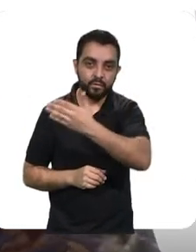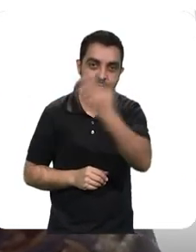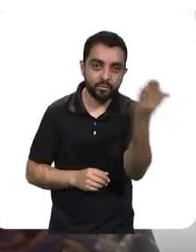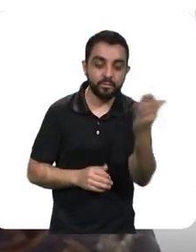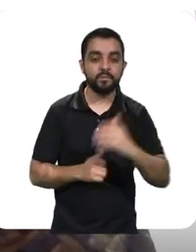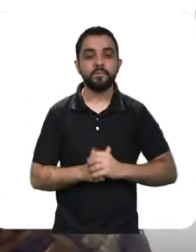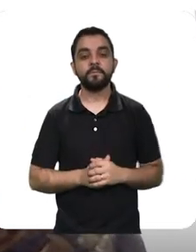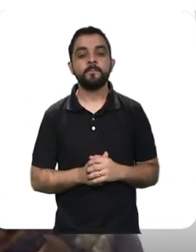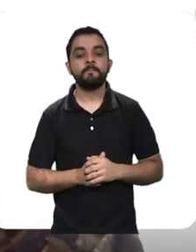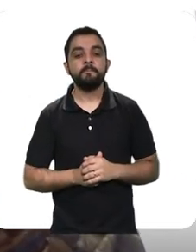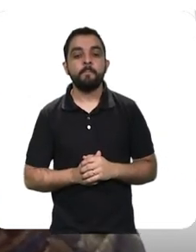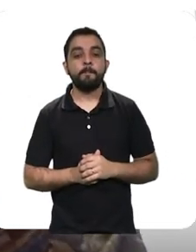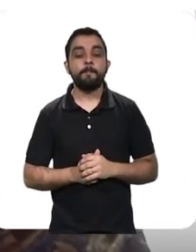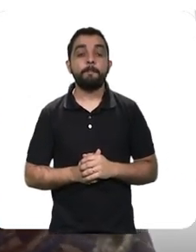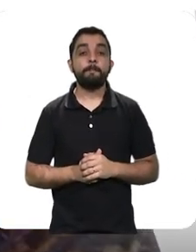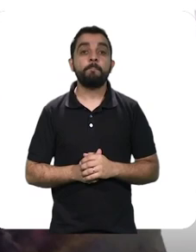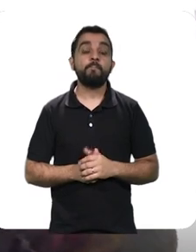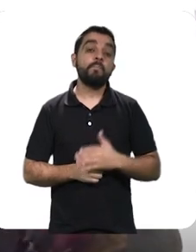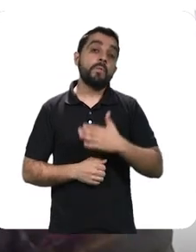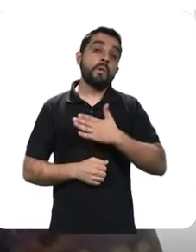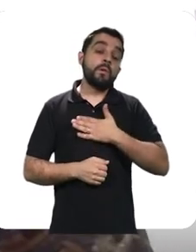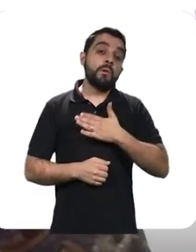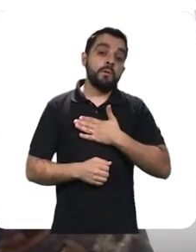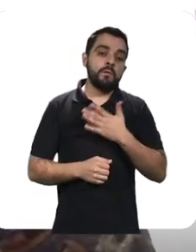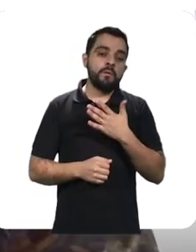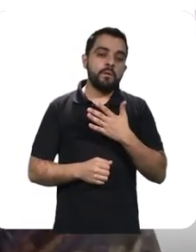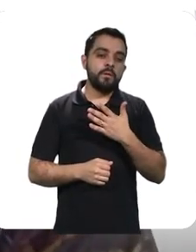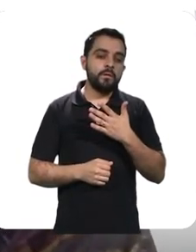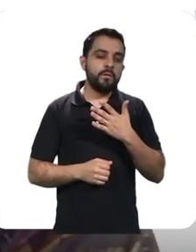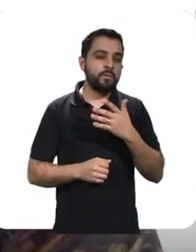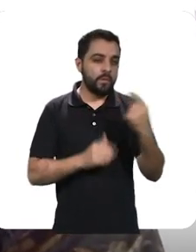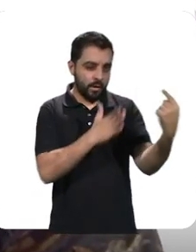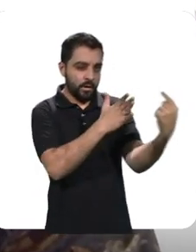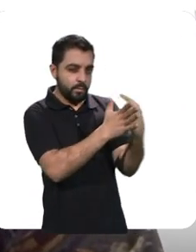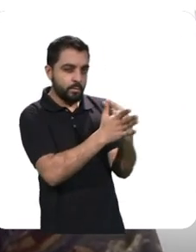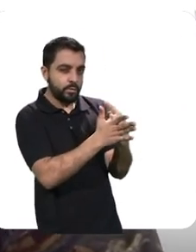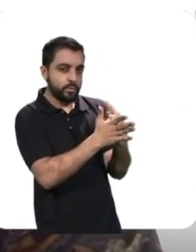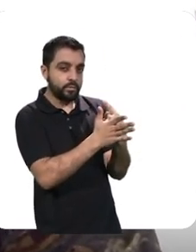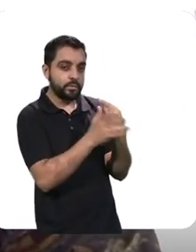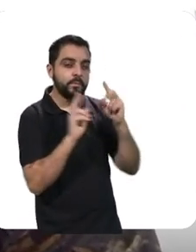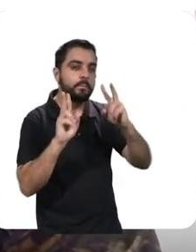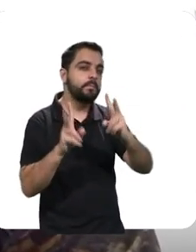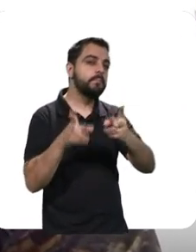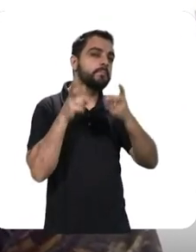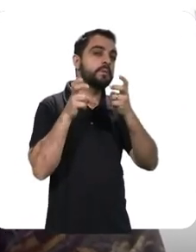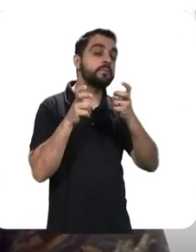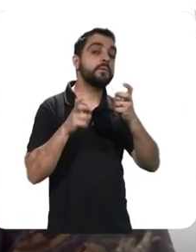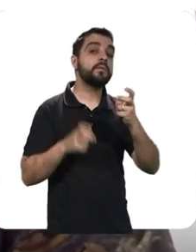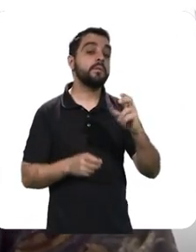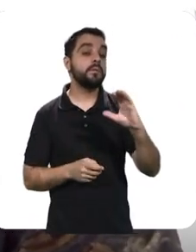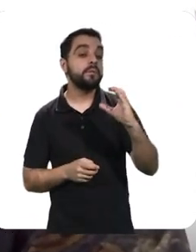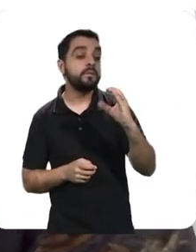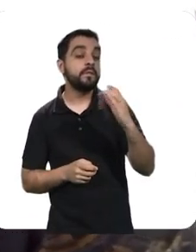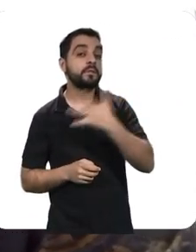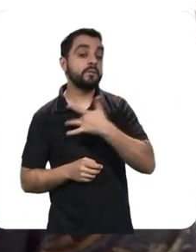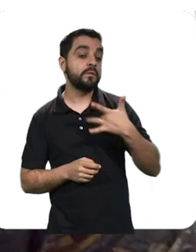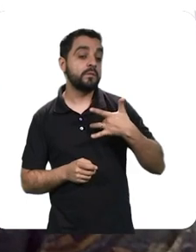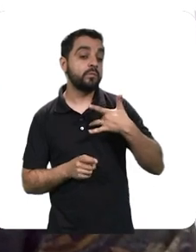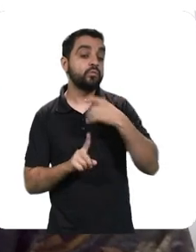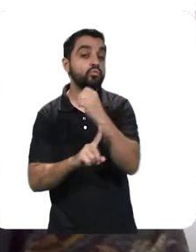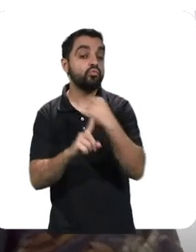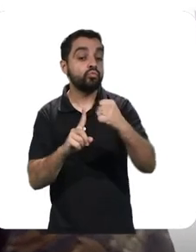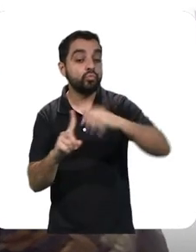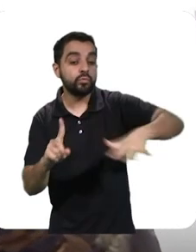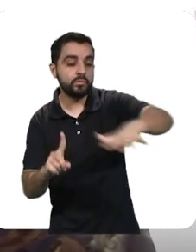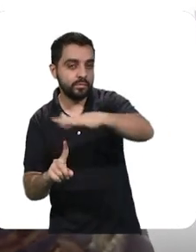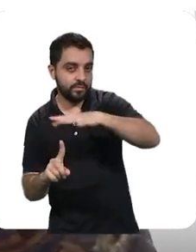né? Um prazer estar aqui também. Mas eu queria pegar essa pergunta e pôr do ponto de vista das ciências sociais e da